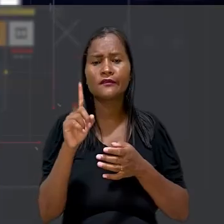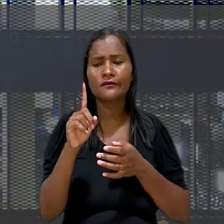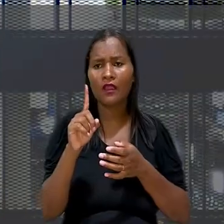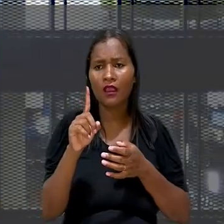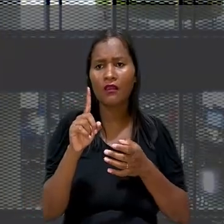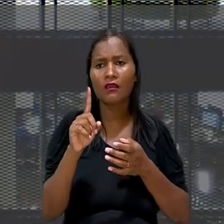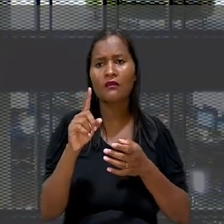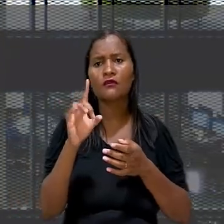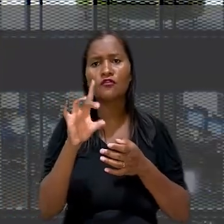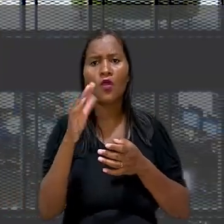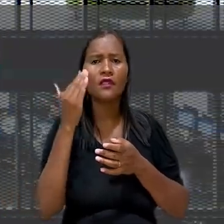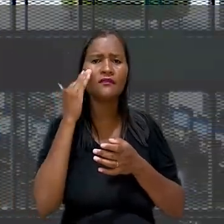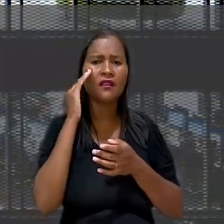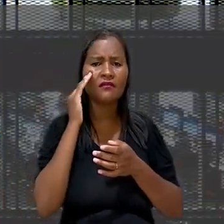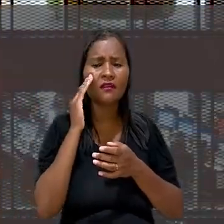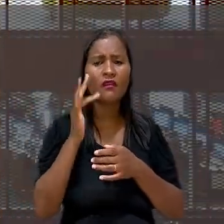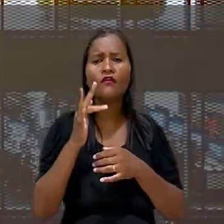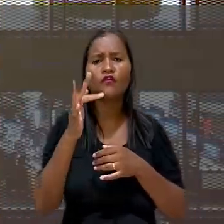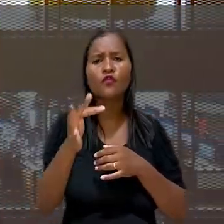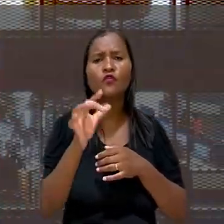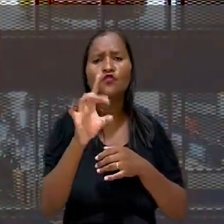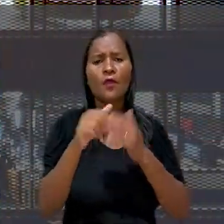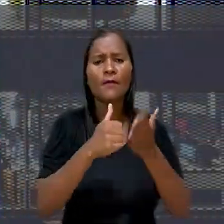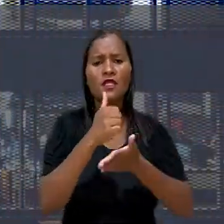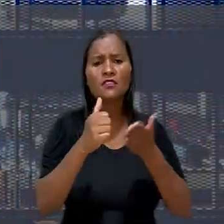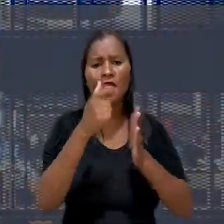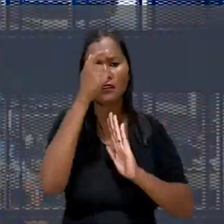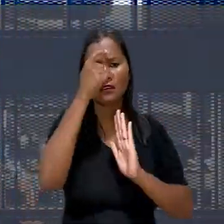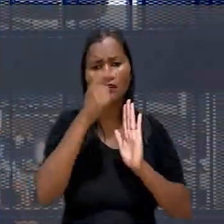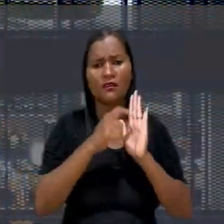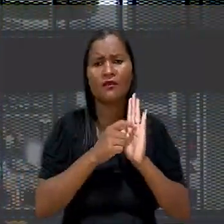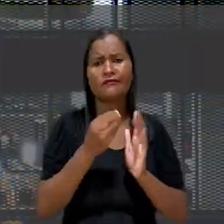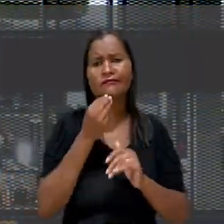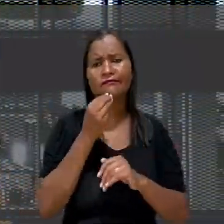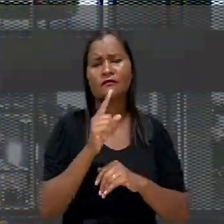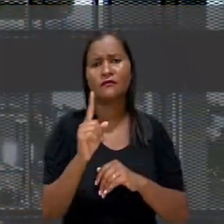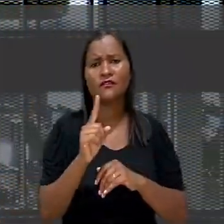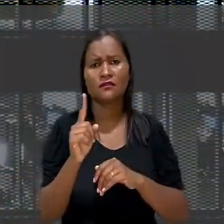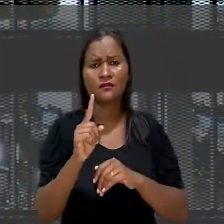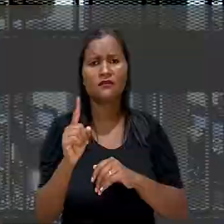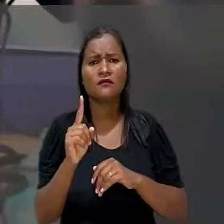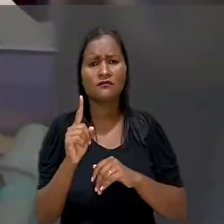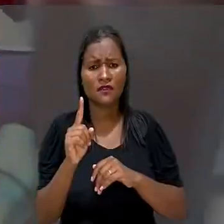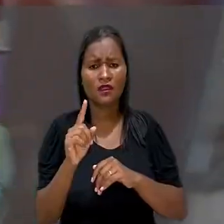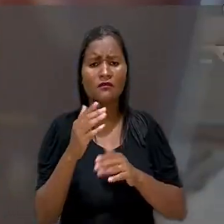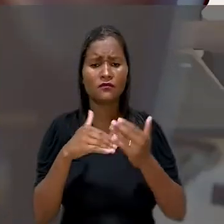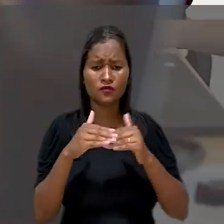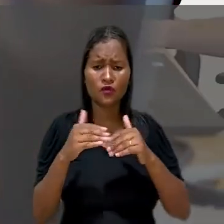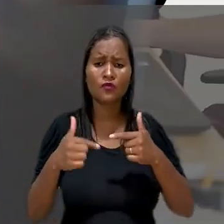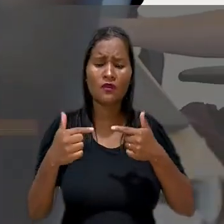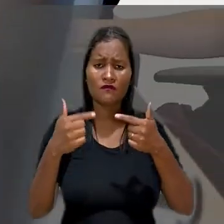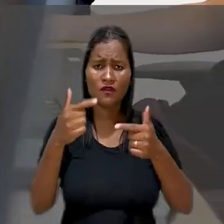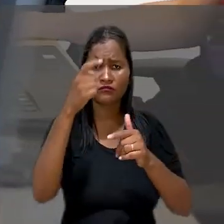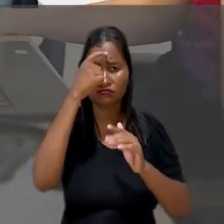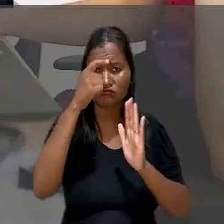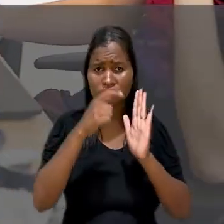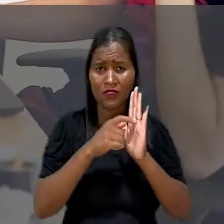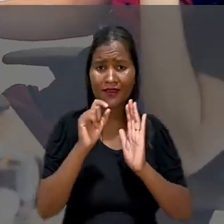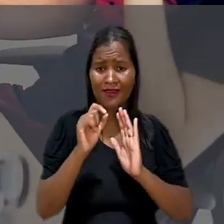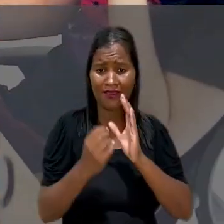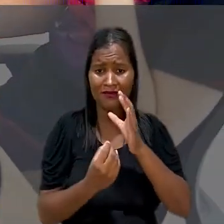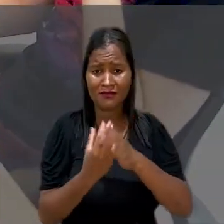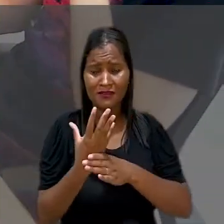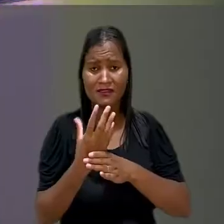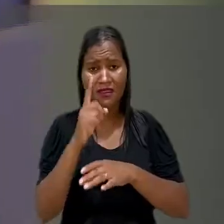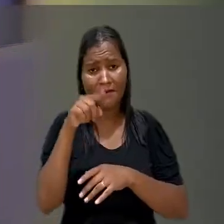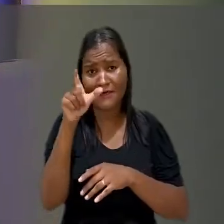futuro vai ser só baseado em IA, né? É óbvio que não. Eu acho que vale a pena relembrar que, apesar de todo o avanço da inteligência artificial, quem cria a inteligência artificial